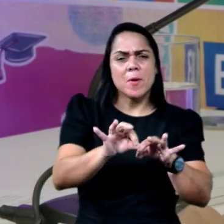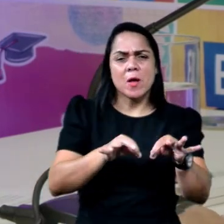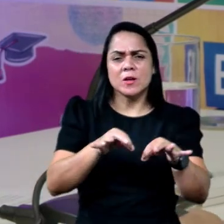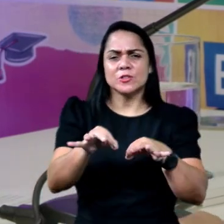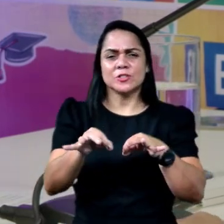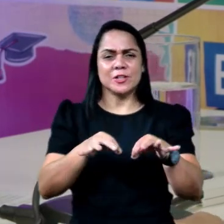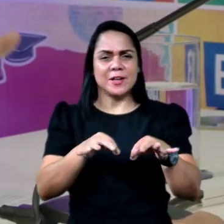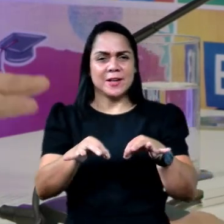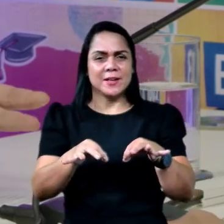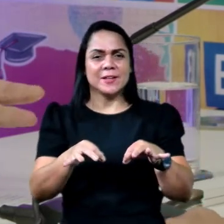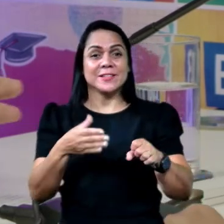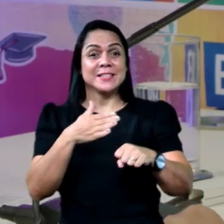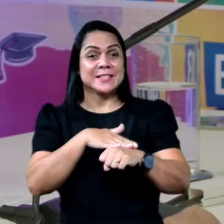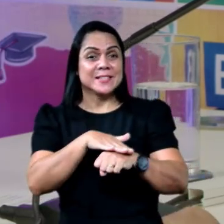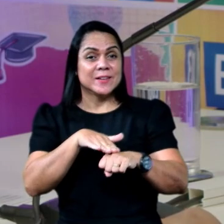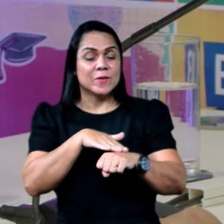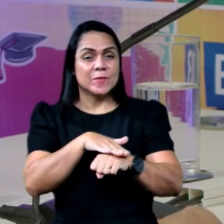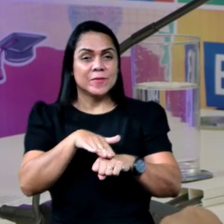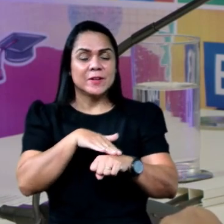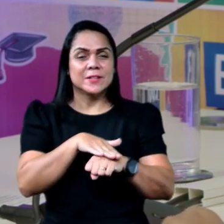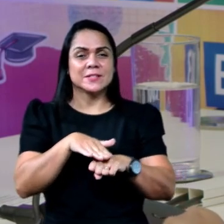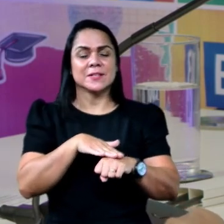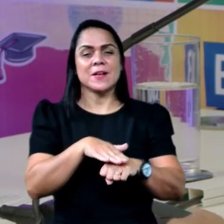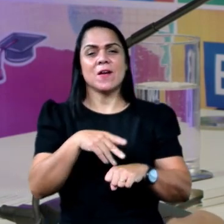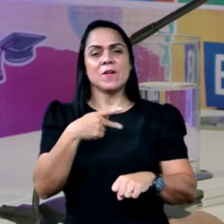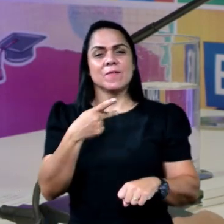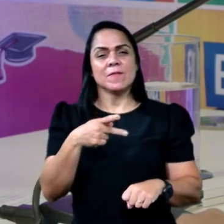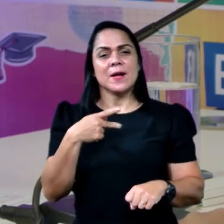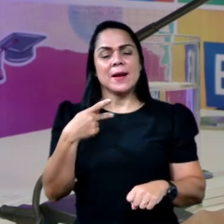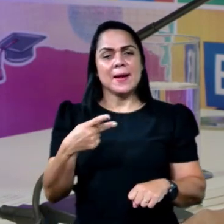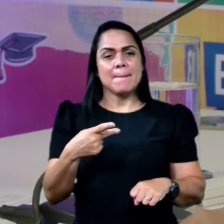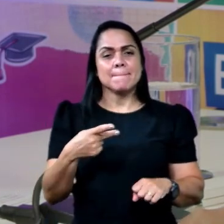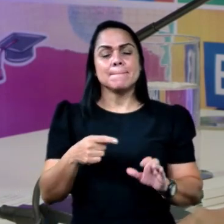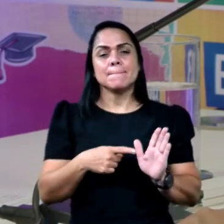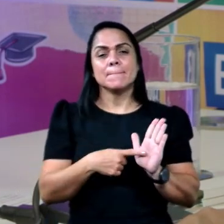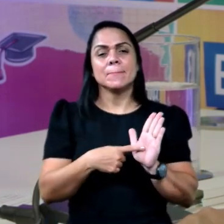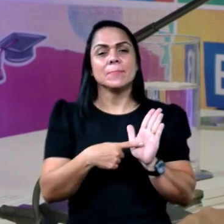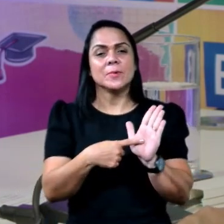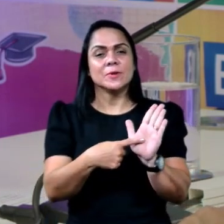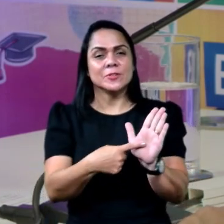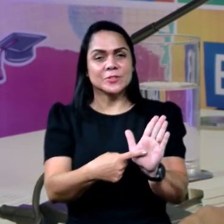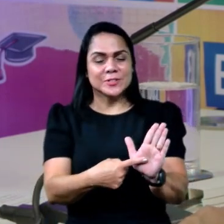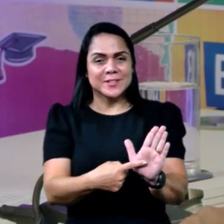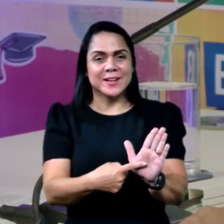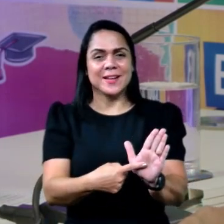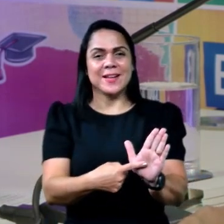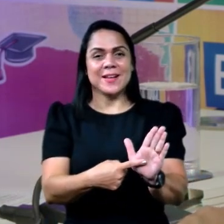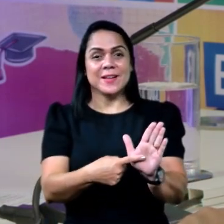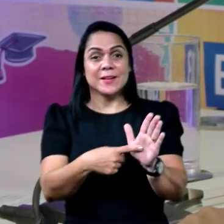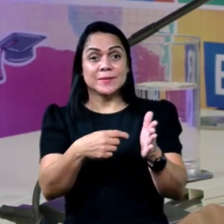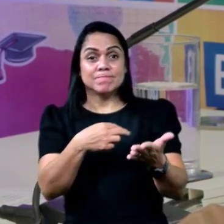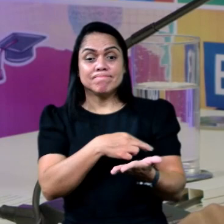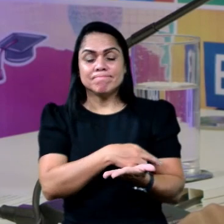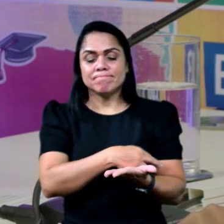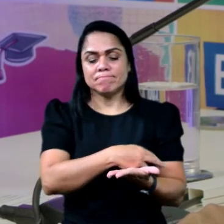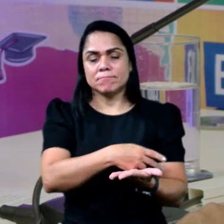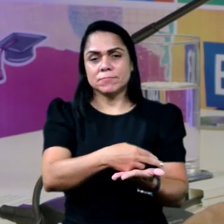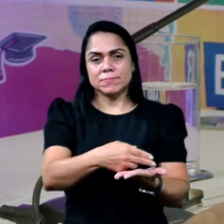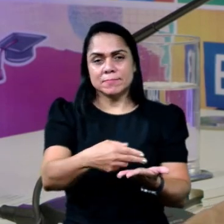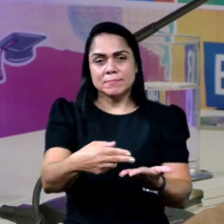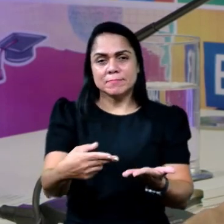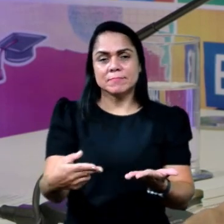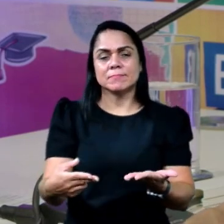diálogo a gente abordar um pouco sobre eles, até para mostrar um pouco da diversidade, da possibilidade,